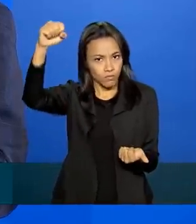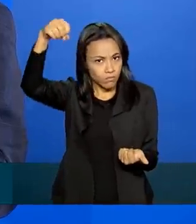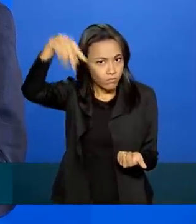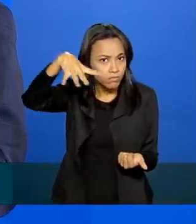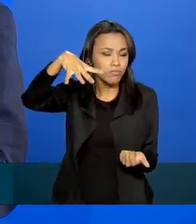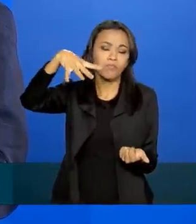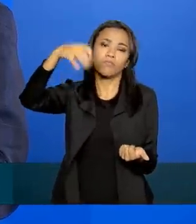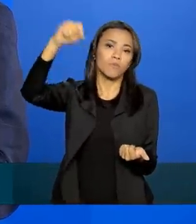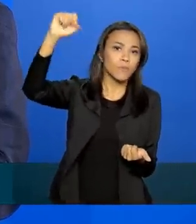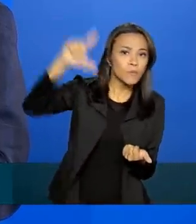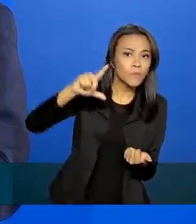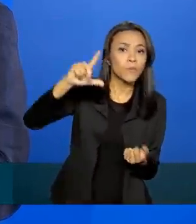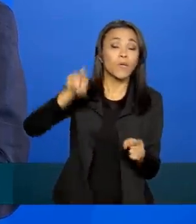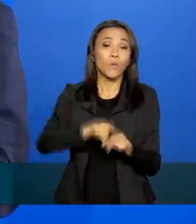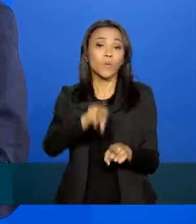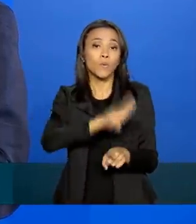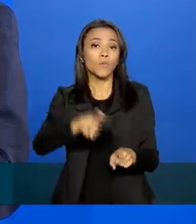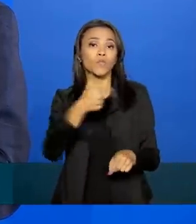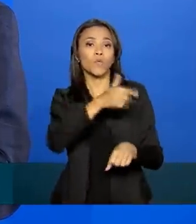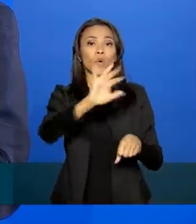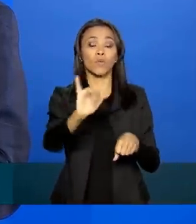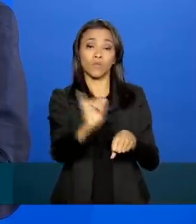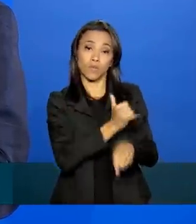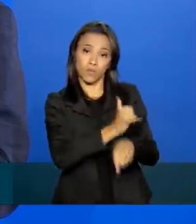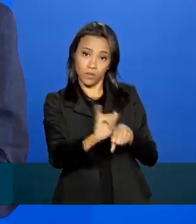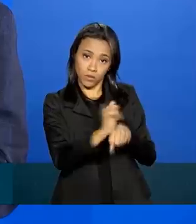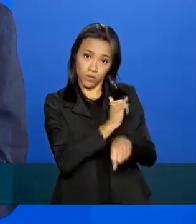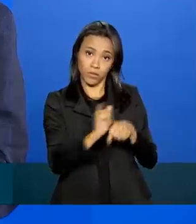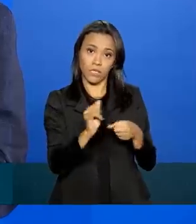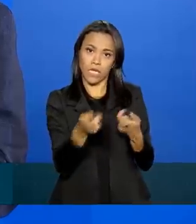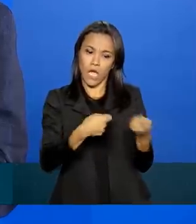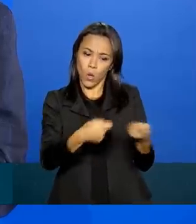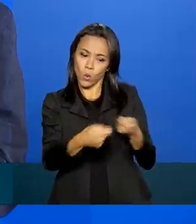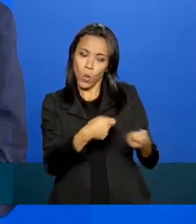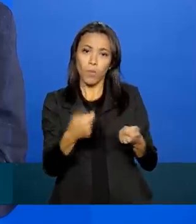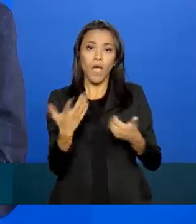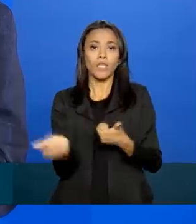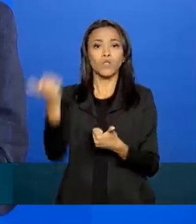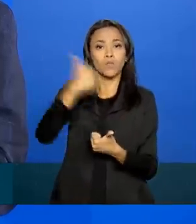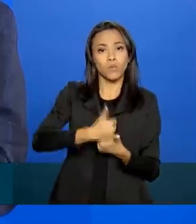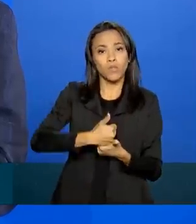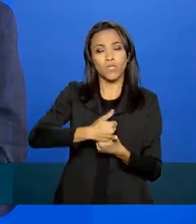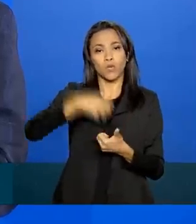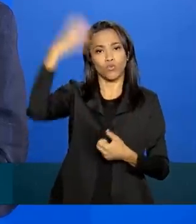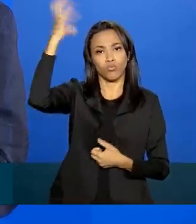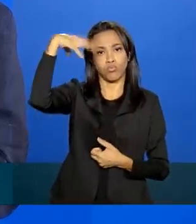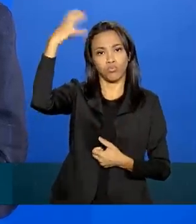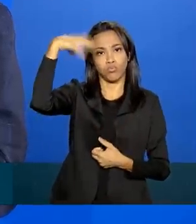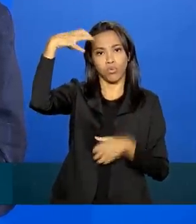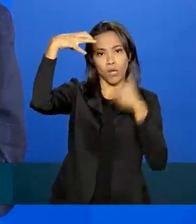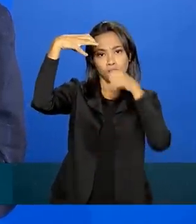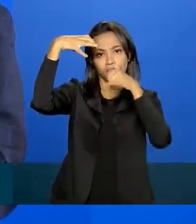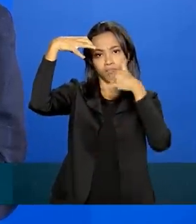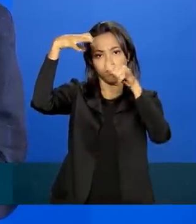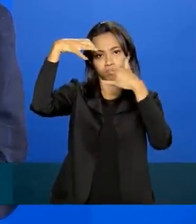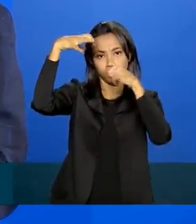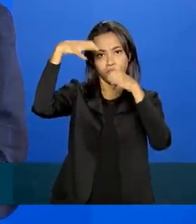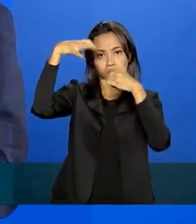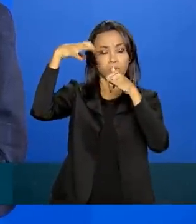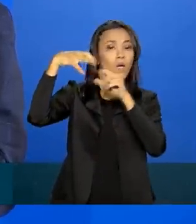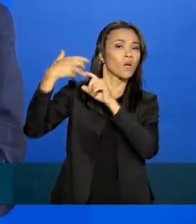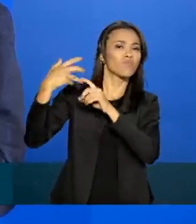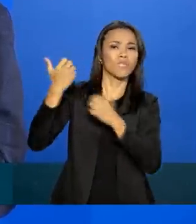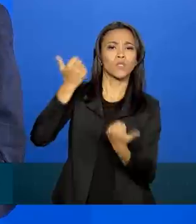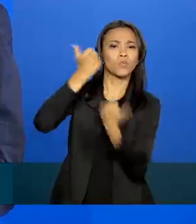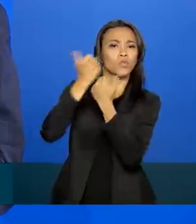elétricos mais econômicos ea substituição de chuveiros elétricos por outras formas de aquecimento